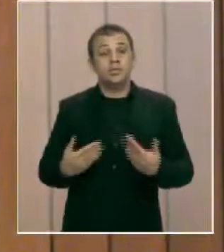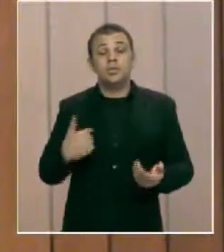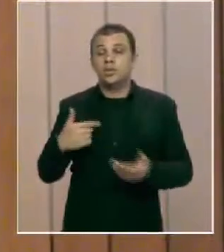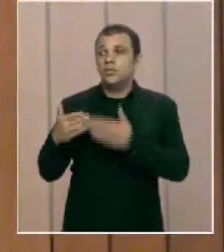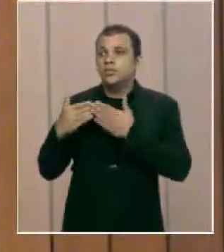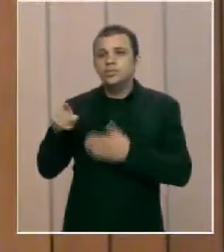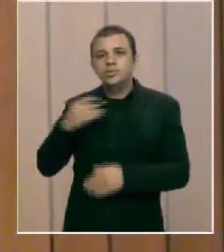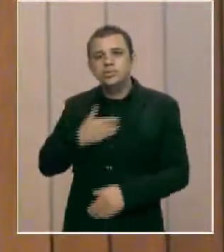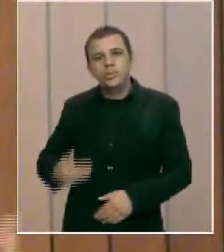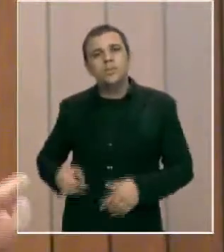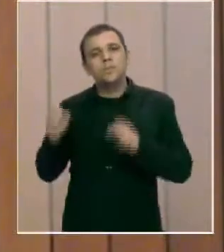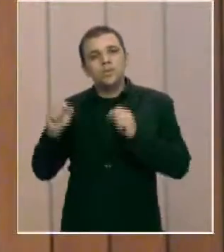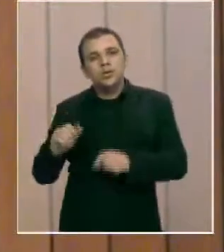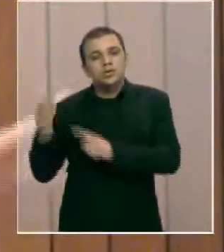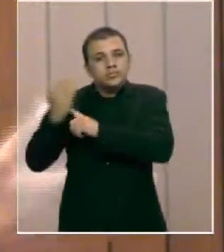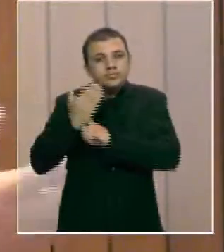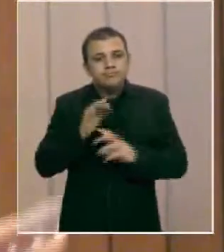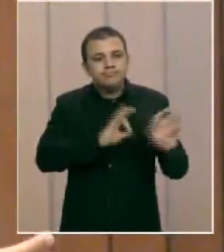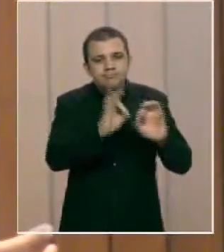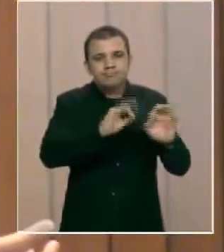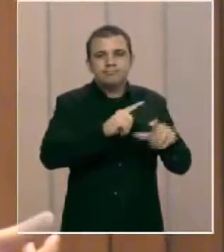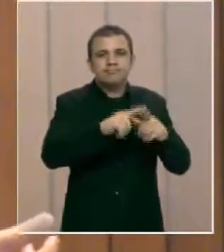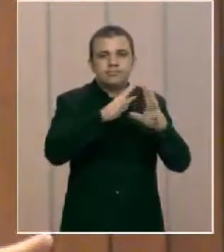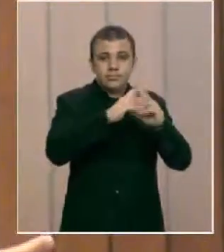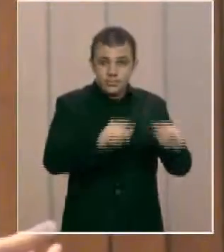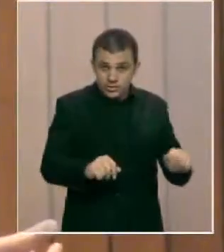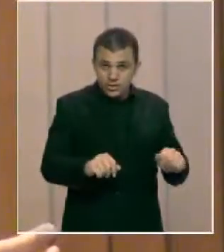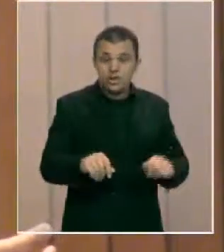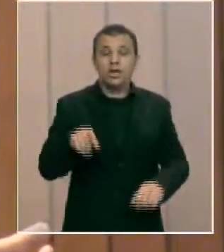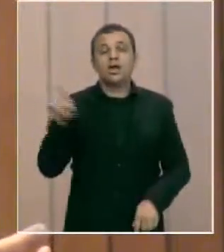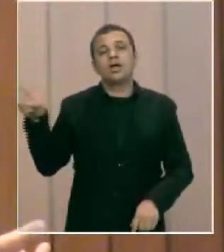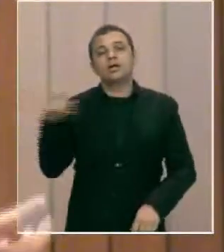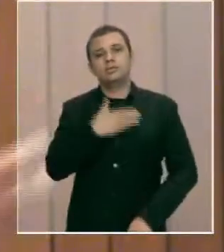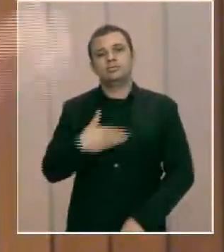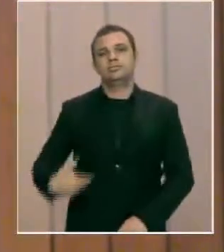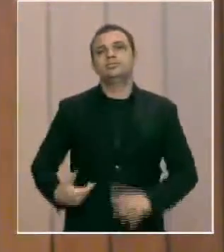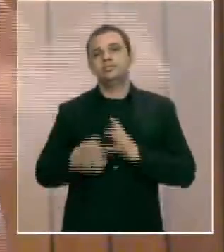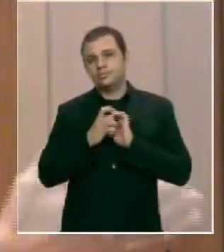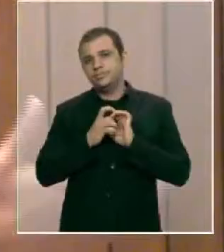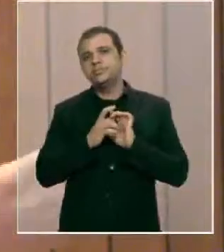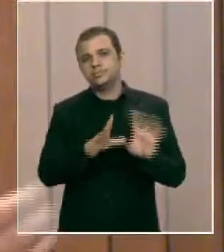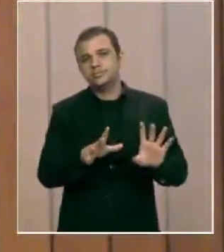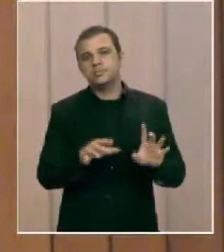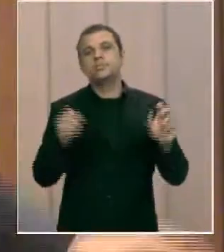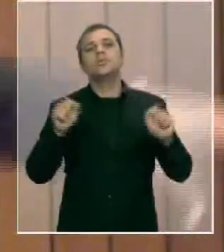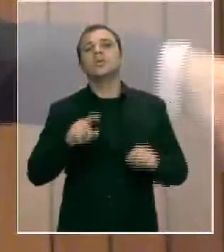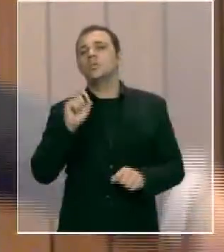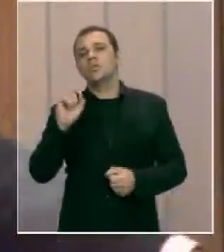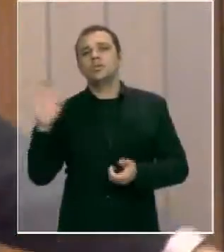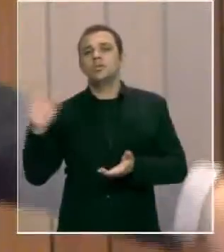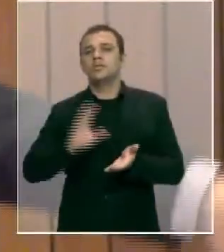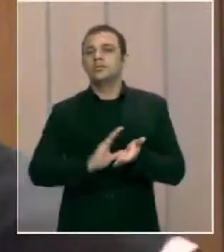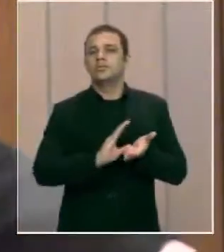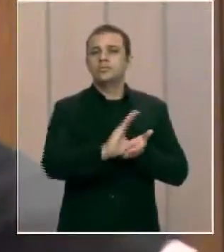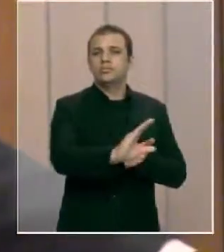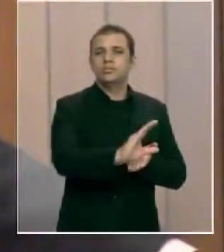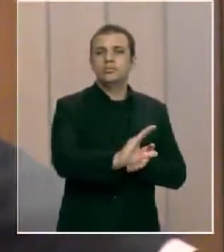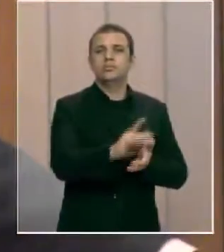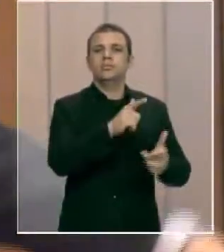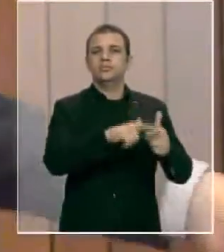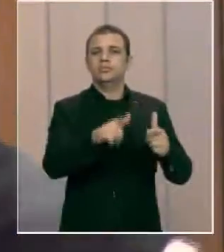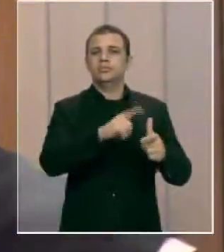problema e ele já autorizou de imediato o recurso para que